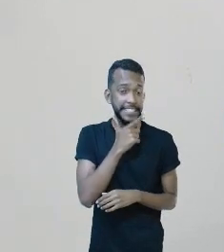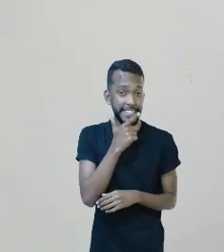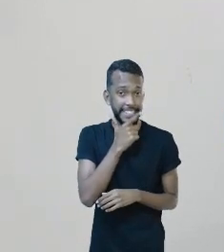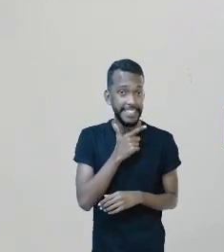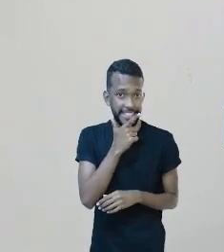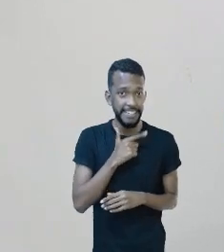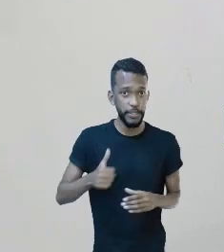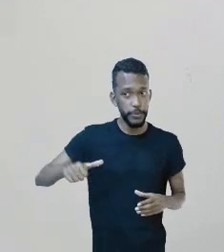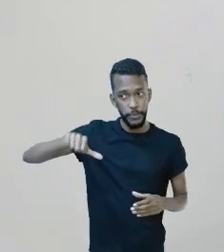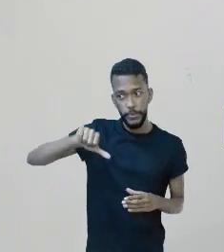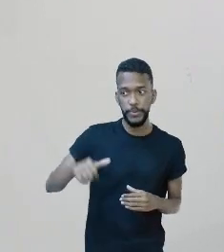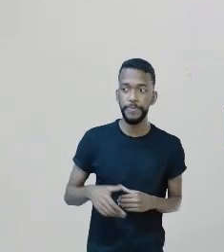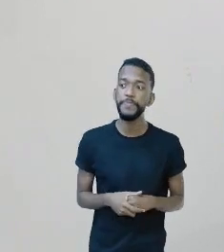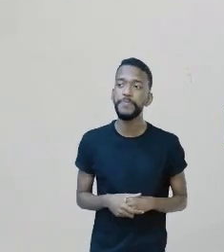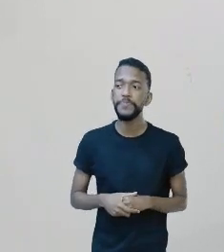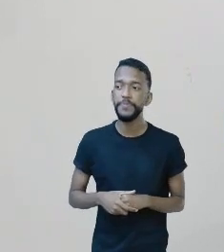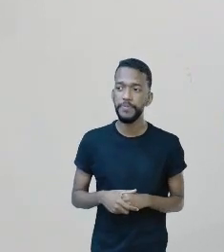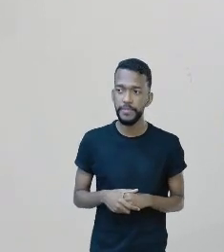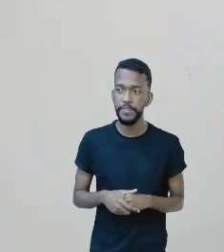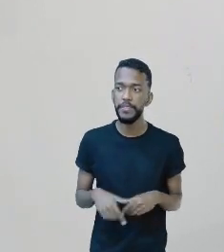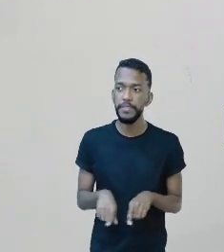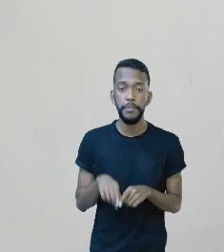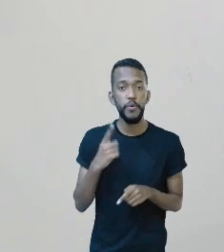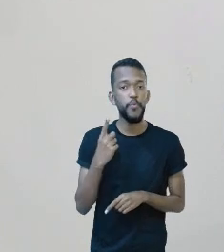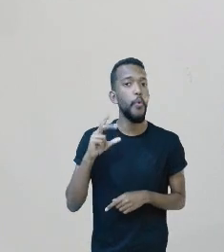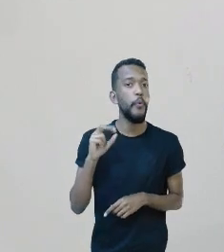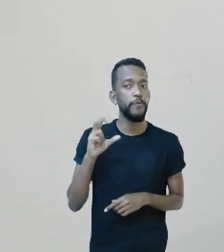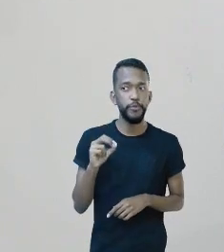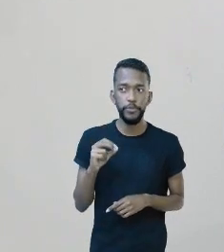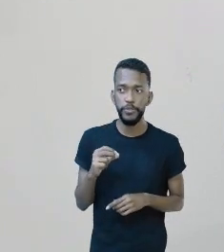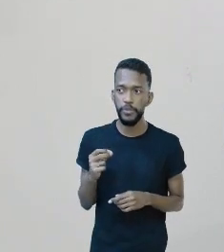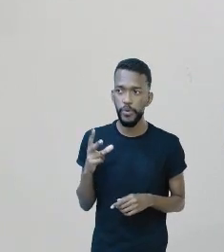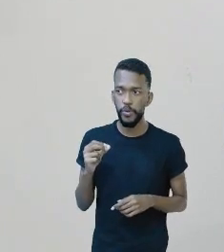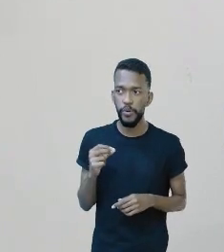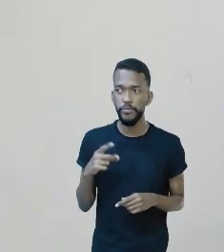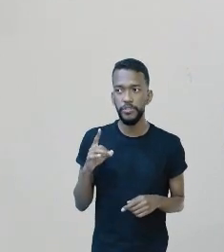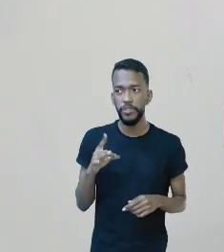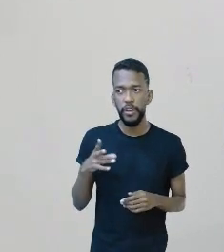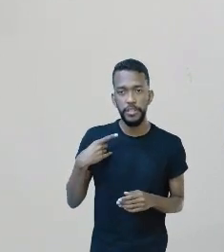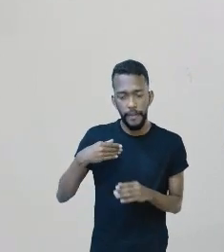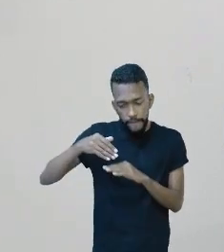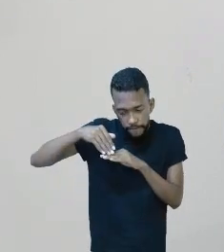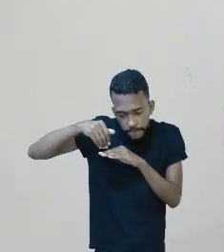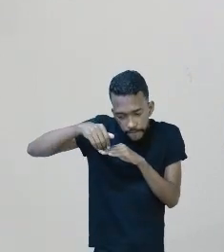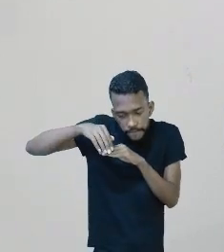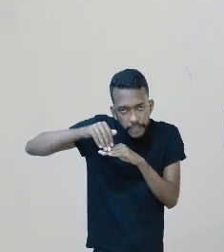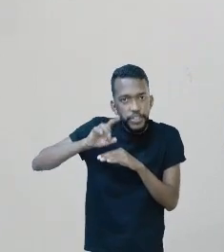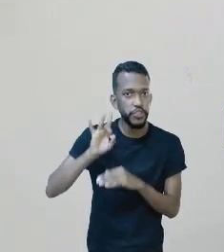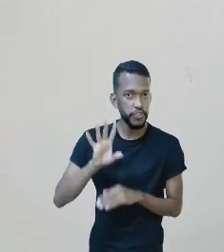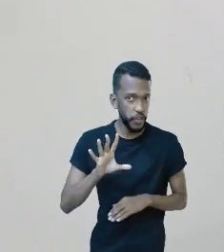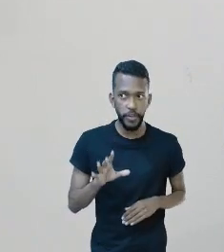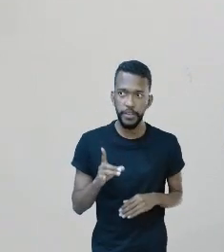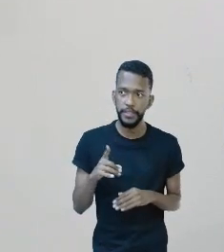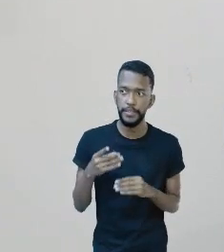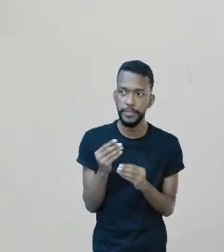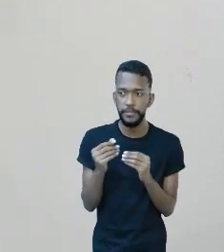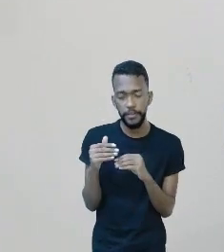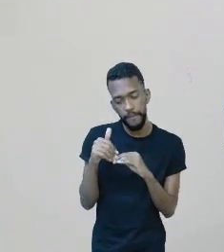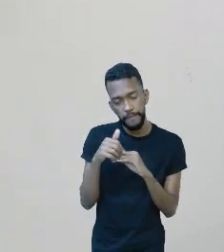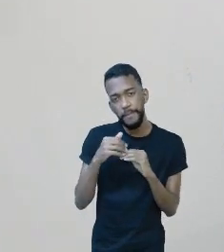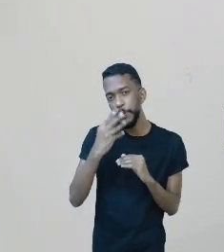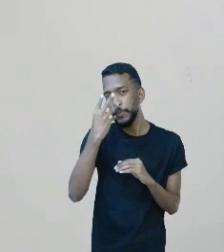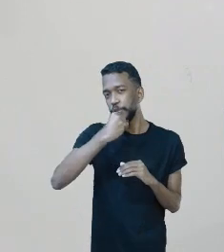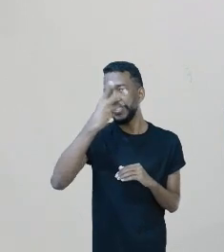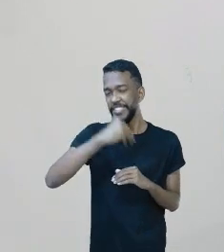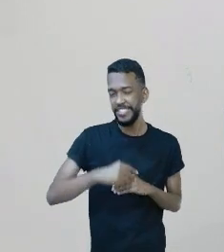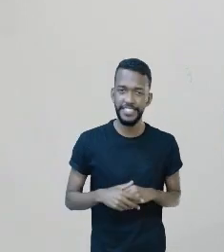ralado e eu vou utilizar um ovo. Esse ovo aqui é só pra gente pincelar, tá? Pra ficar bem bonitinho,